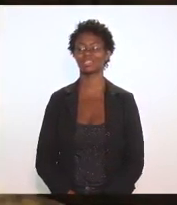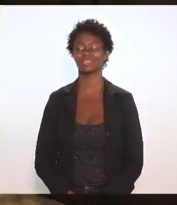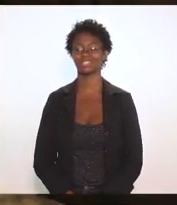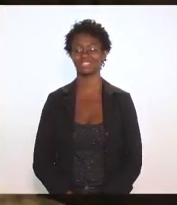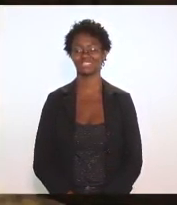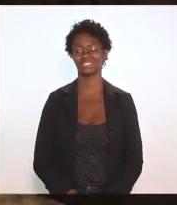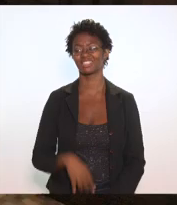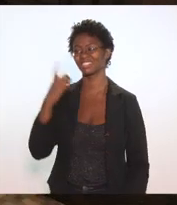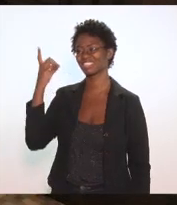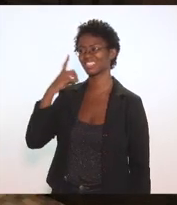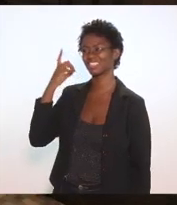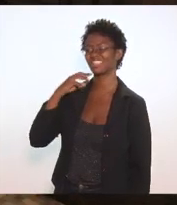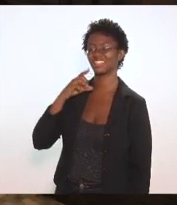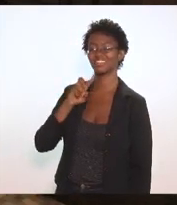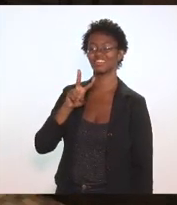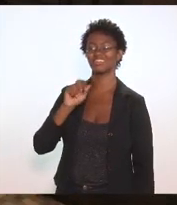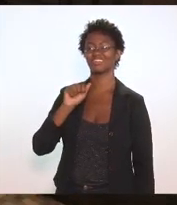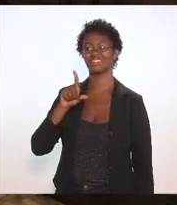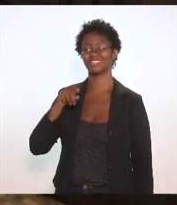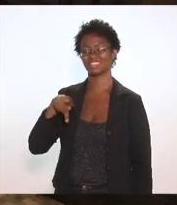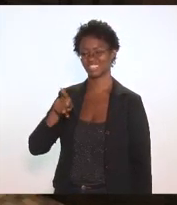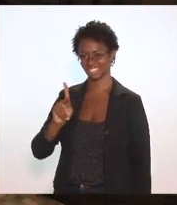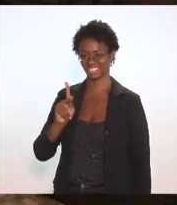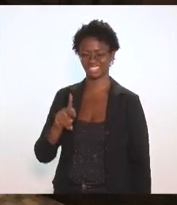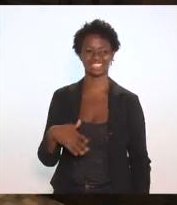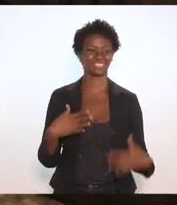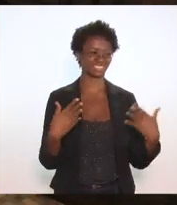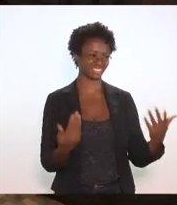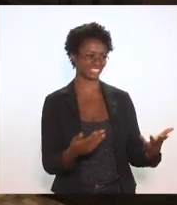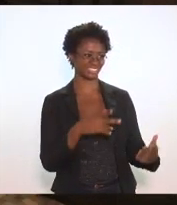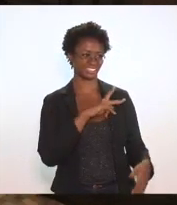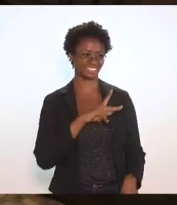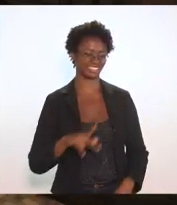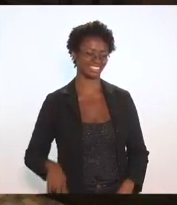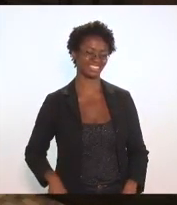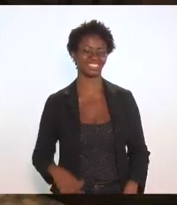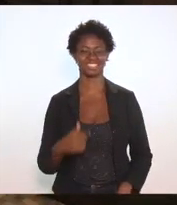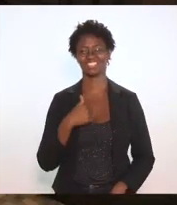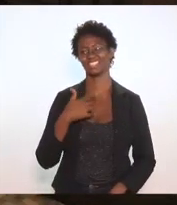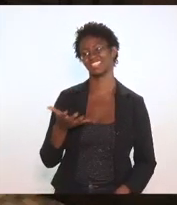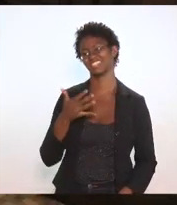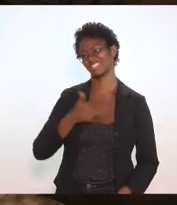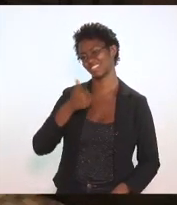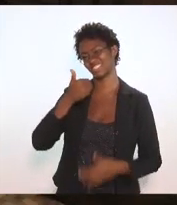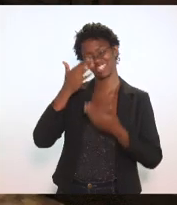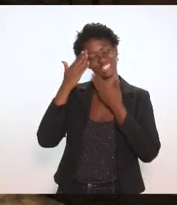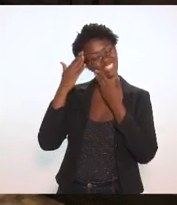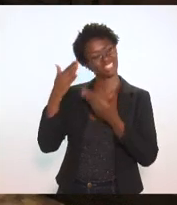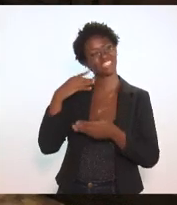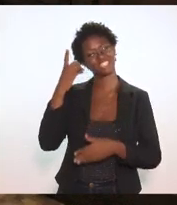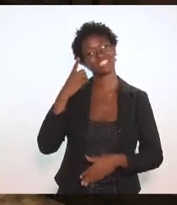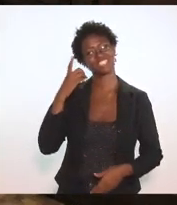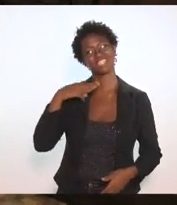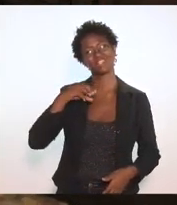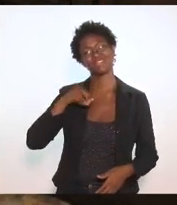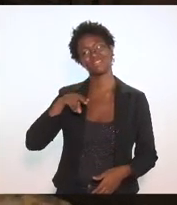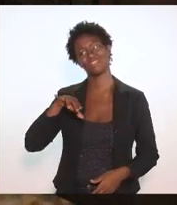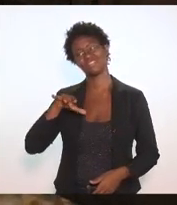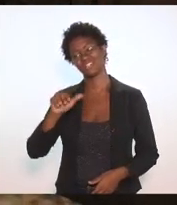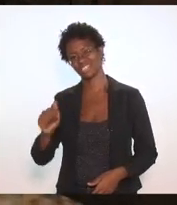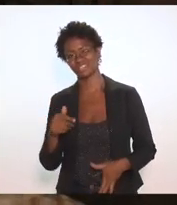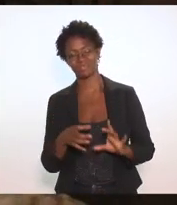Deputado André Siciliano, quero, em primeiro lugar, agradecer à deputada Mônica Francisco